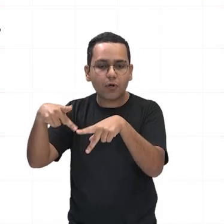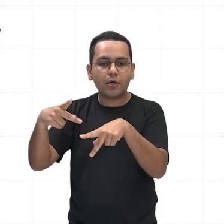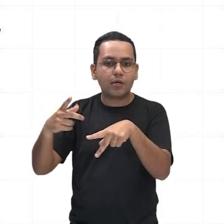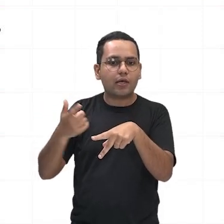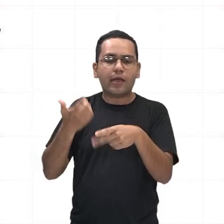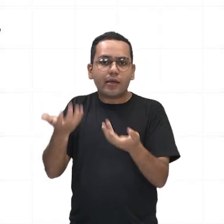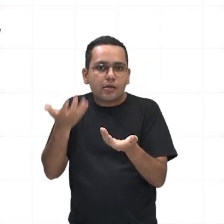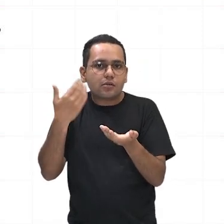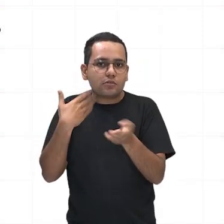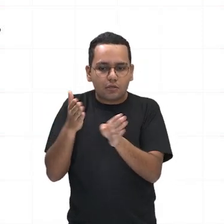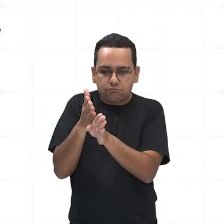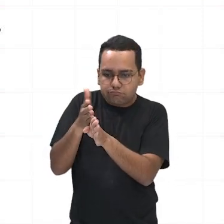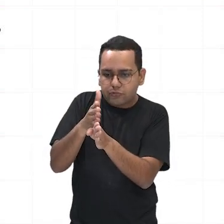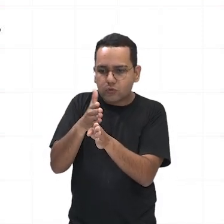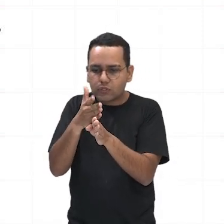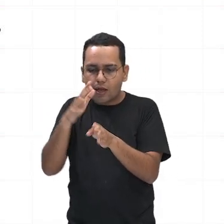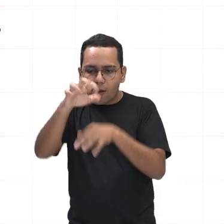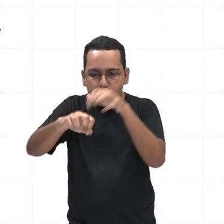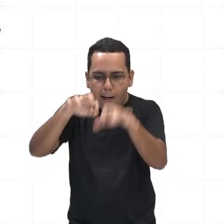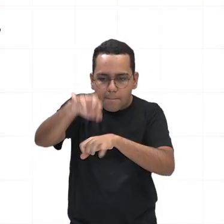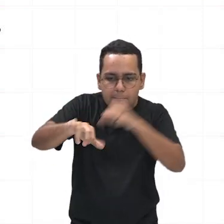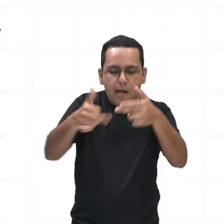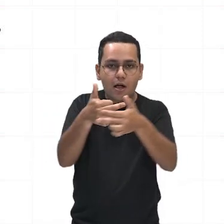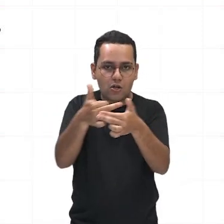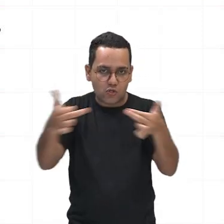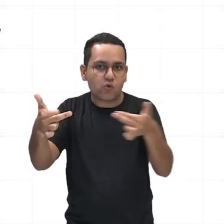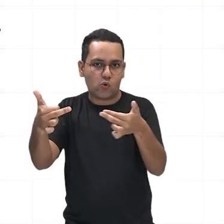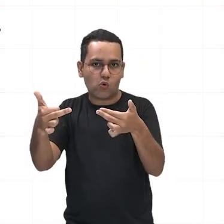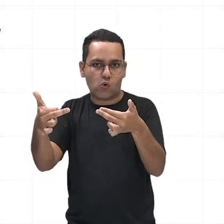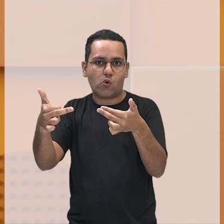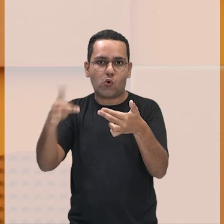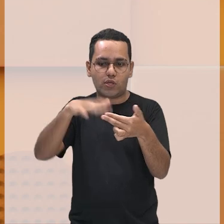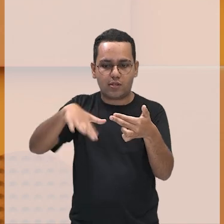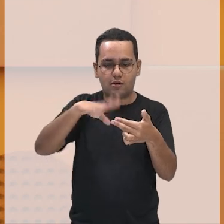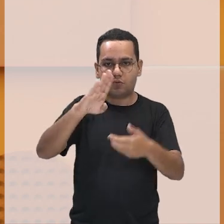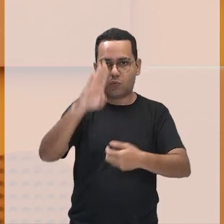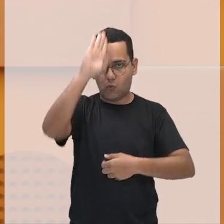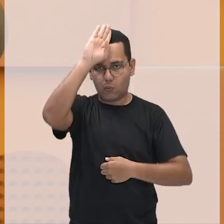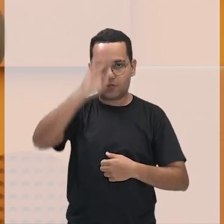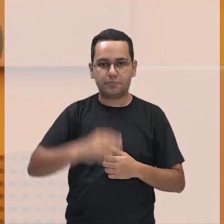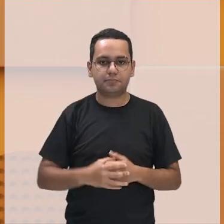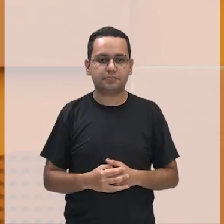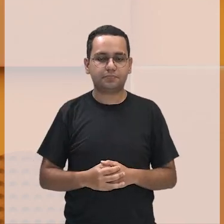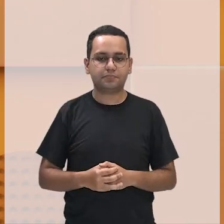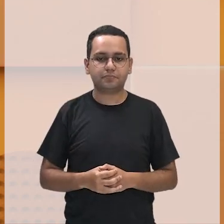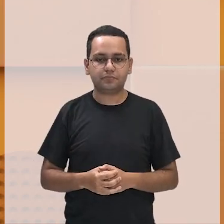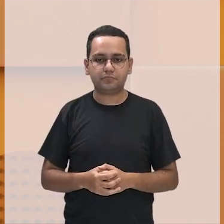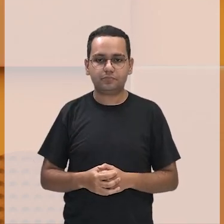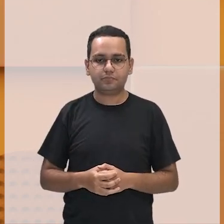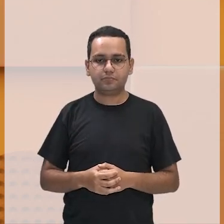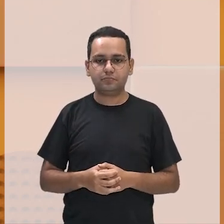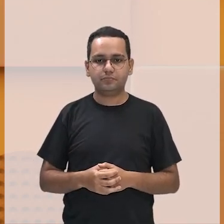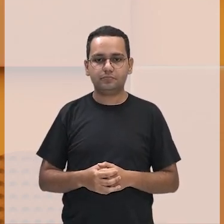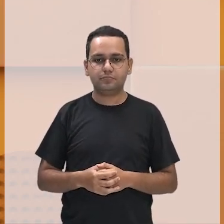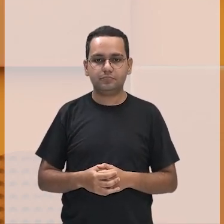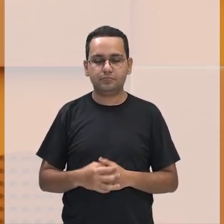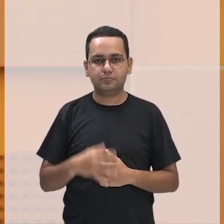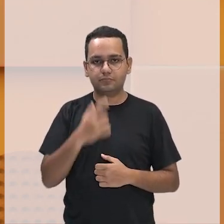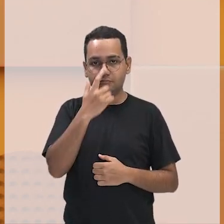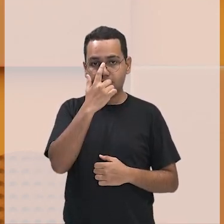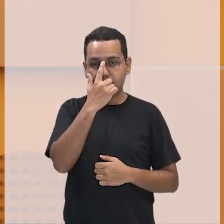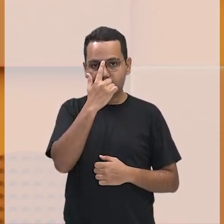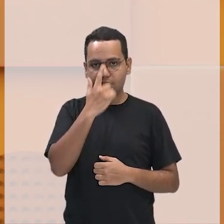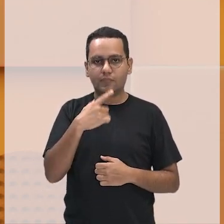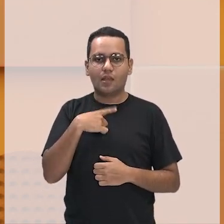regiões romanas em áreas fronteiriças, tá? Então, olha só, período então marcado por